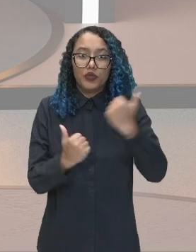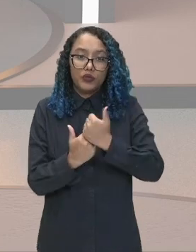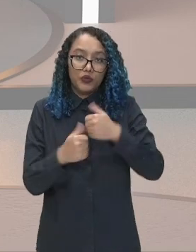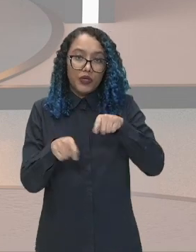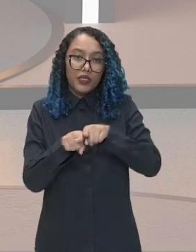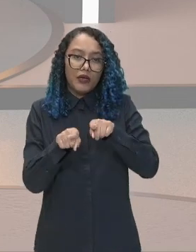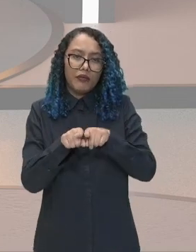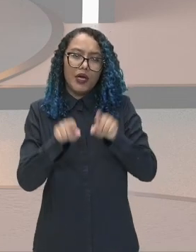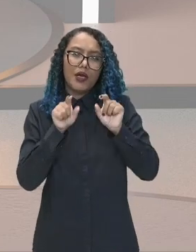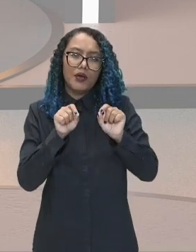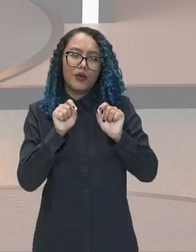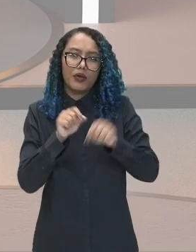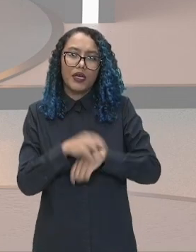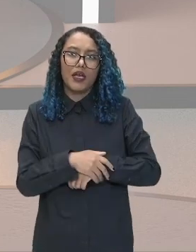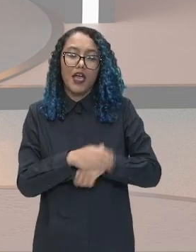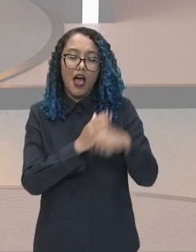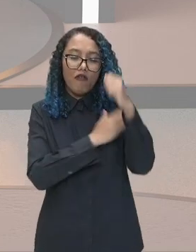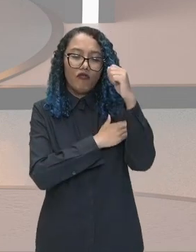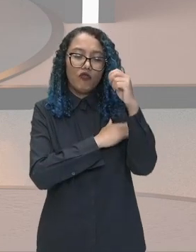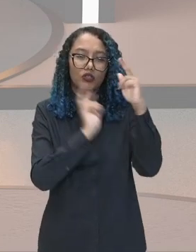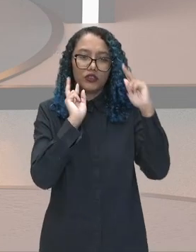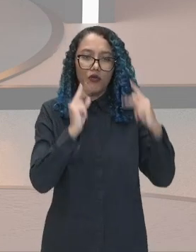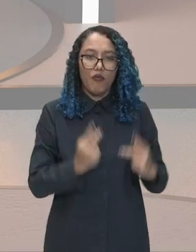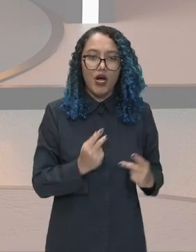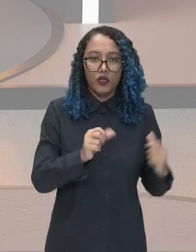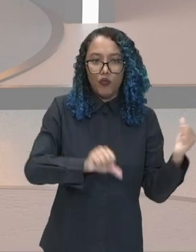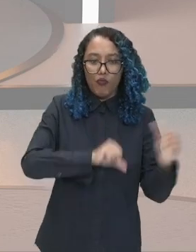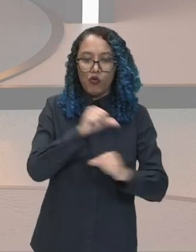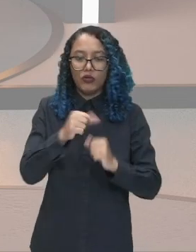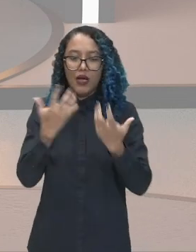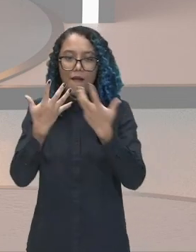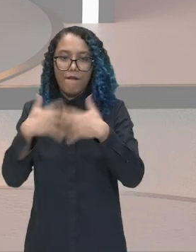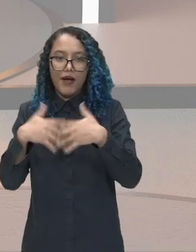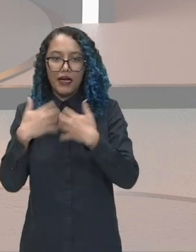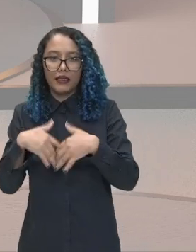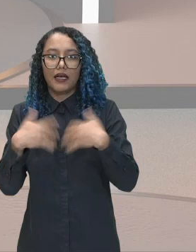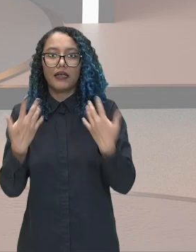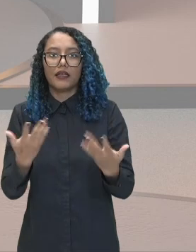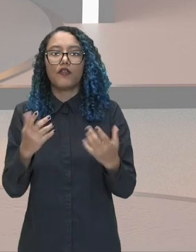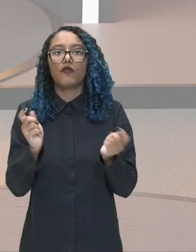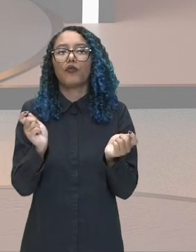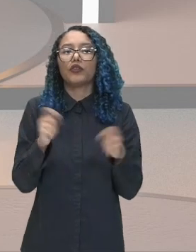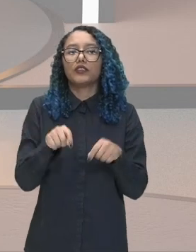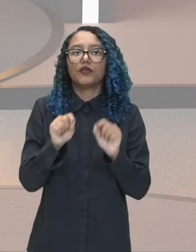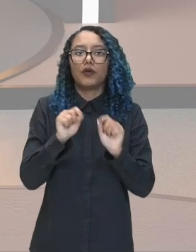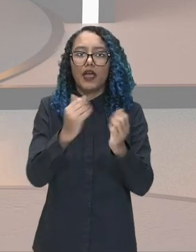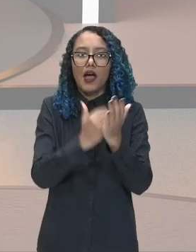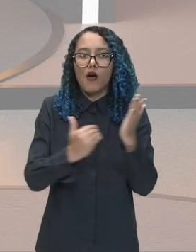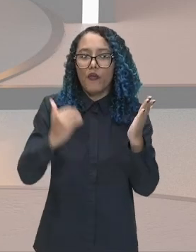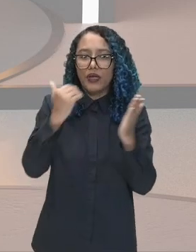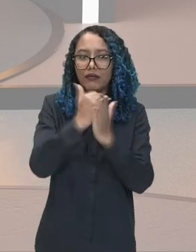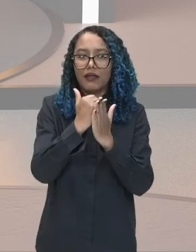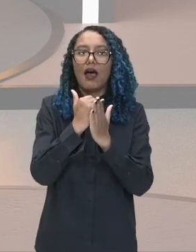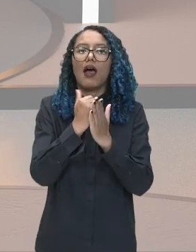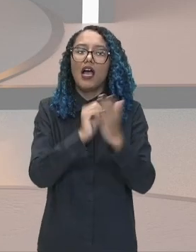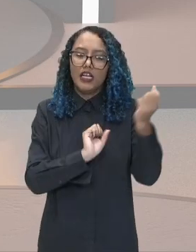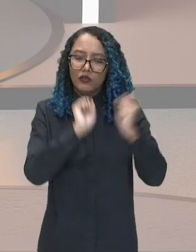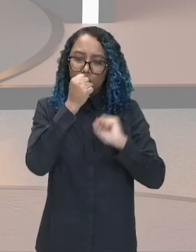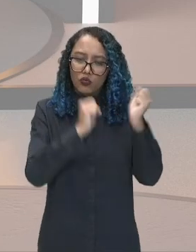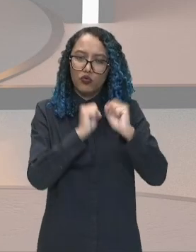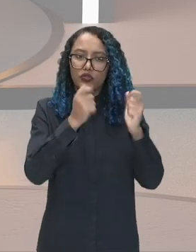máquina proporcionou o aumento significativo de indústrias e, consequentemente, a